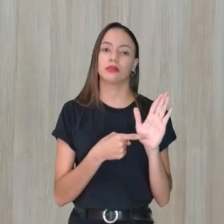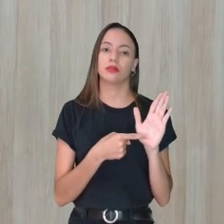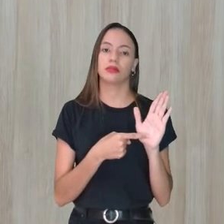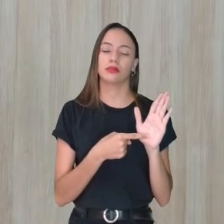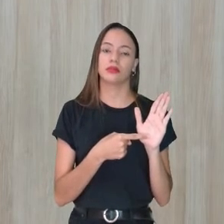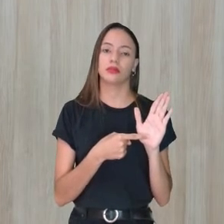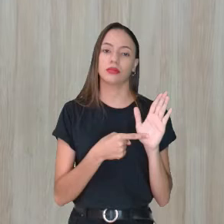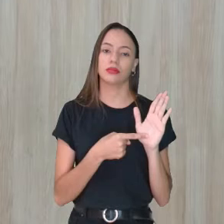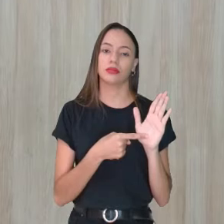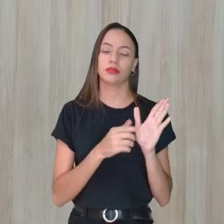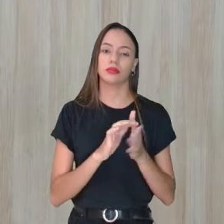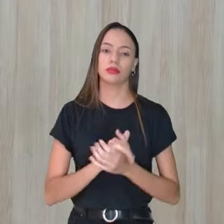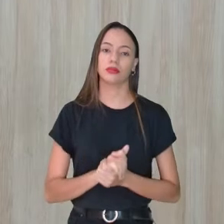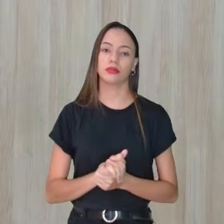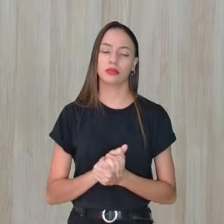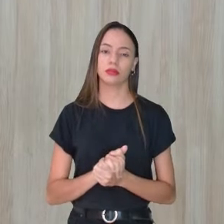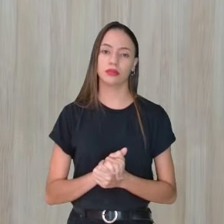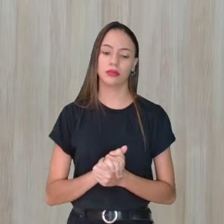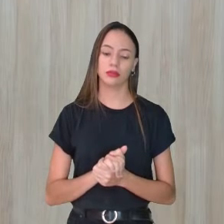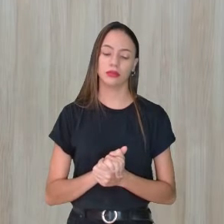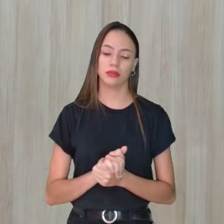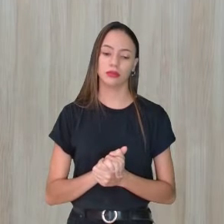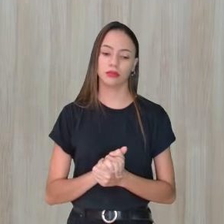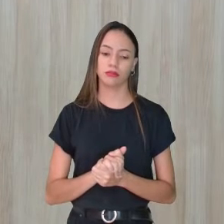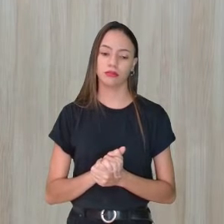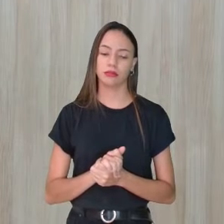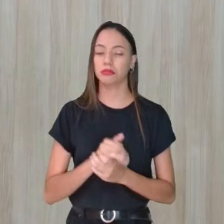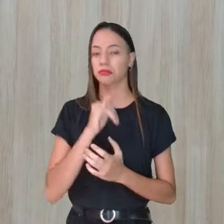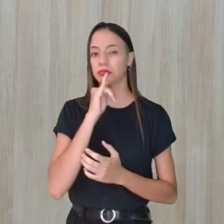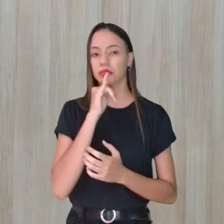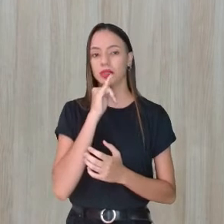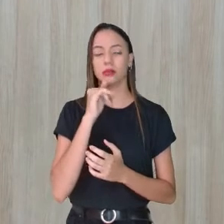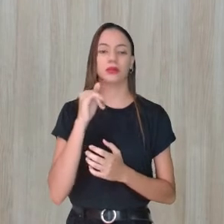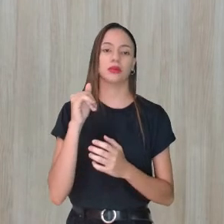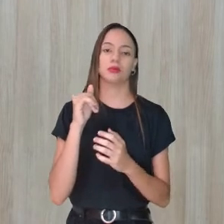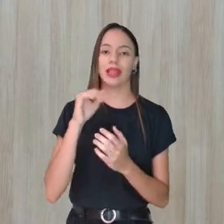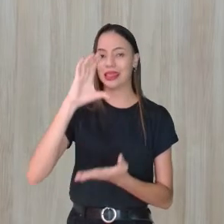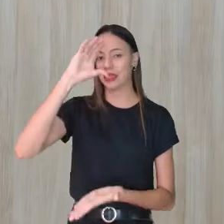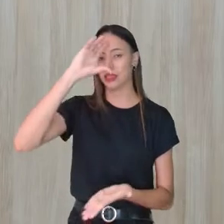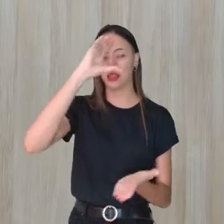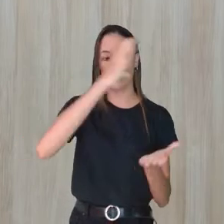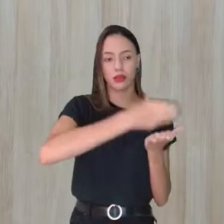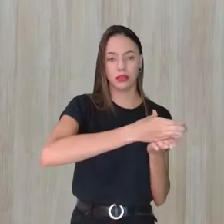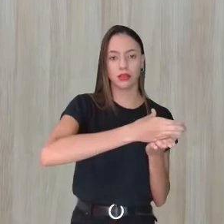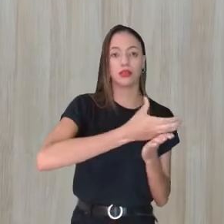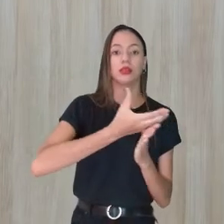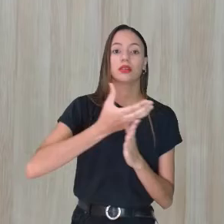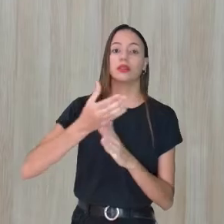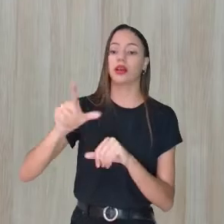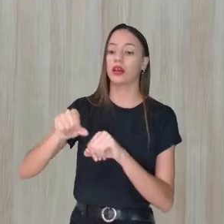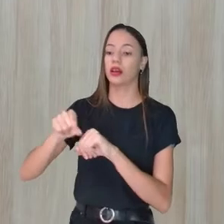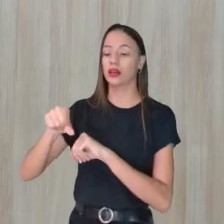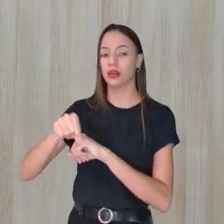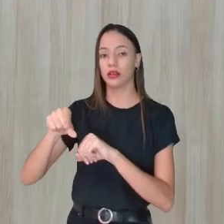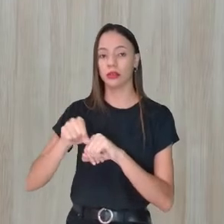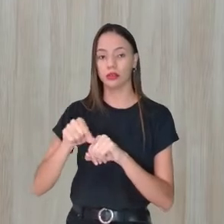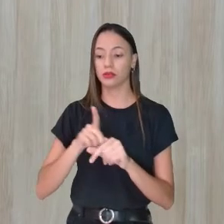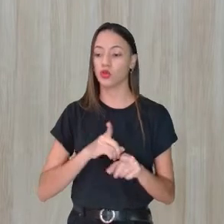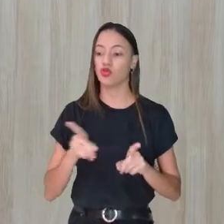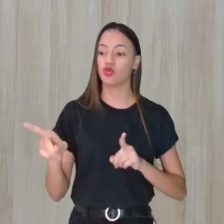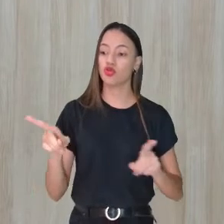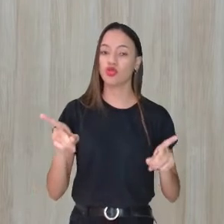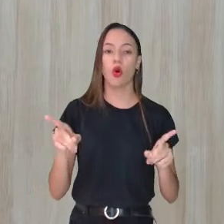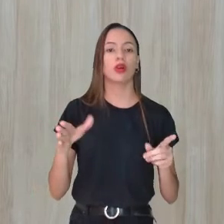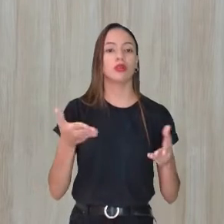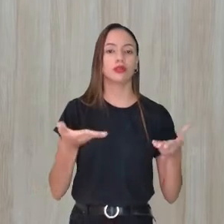apresentado aqui essa ideia, não é? Nós vemos a tese e o argumento, não é? Eles se